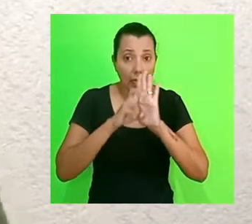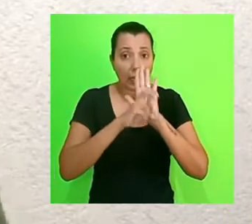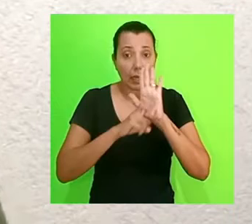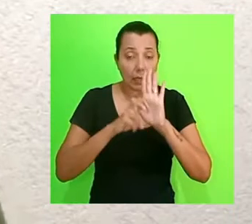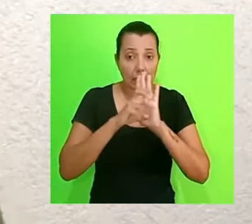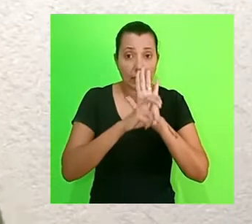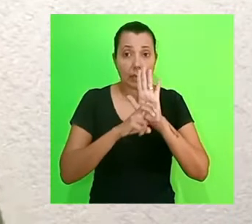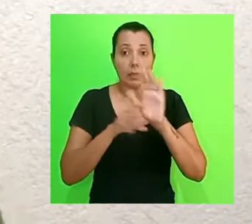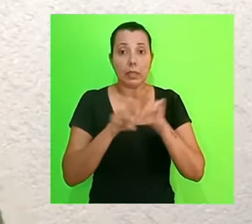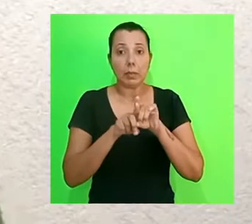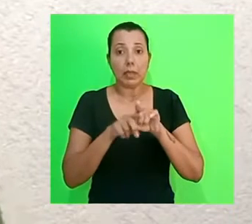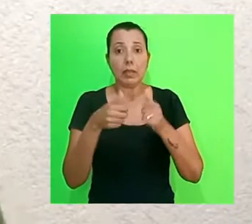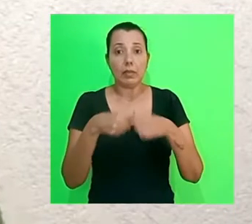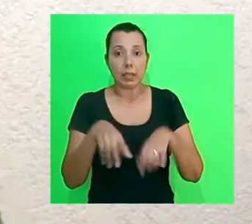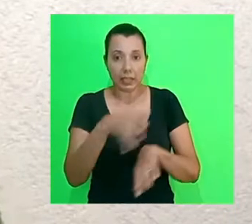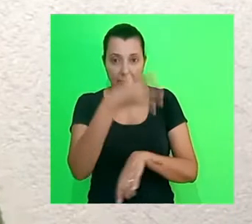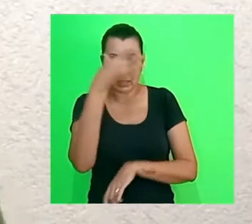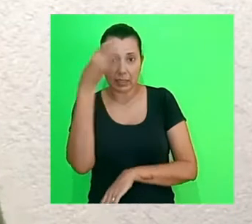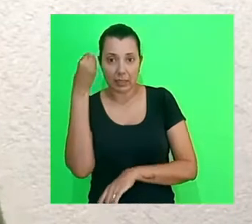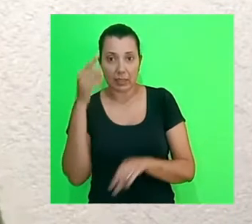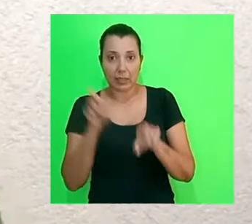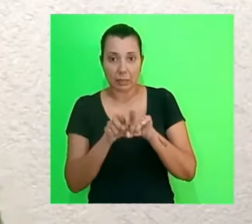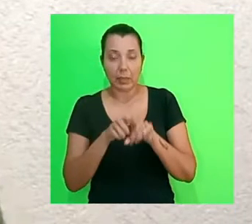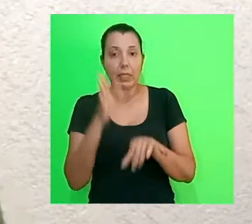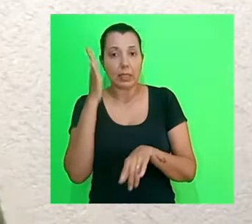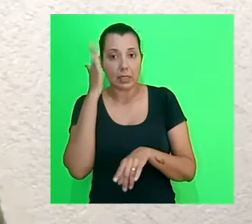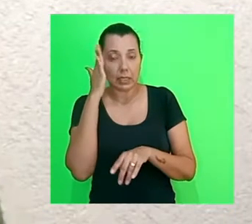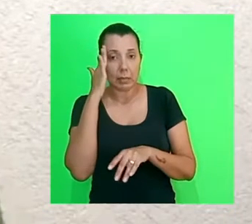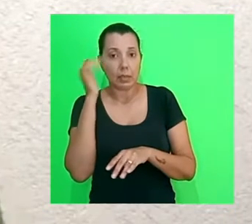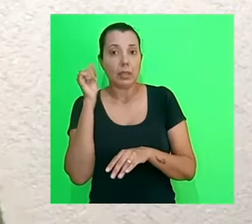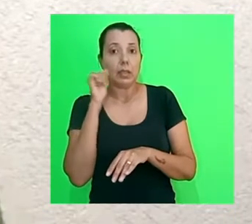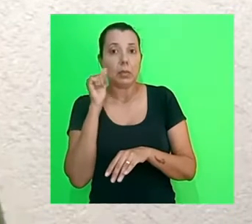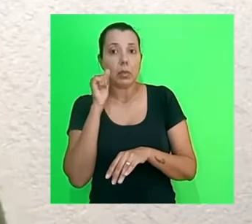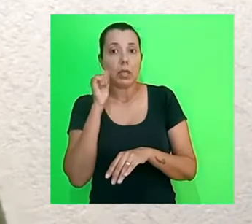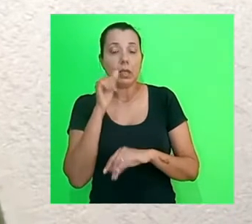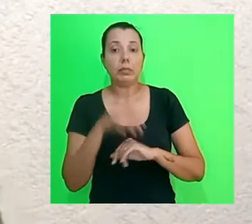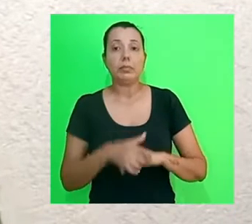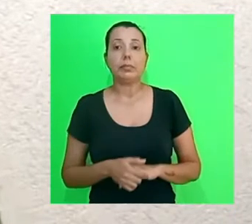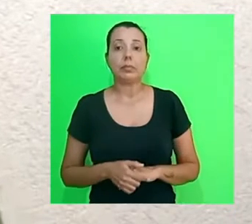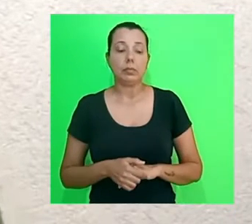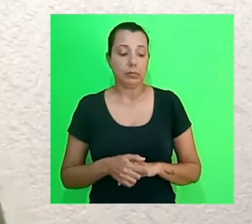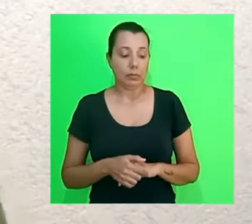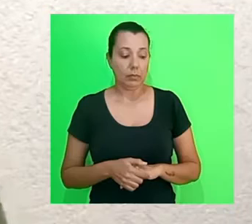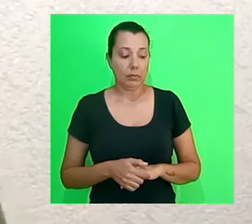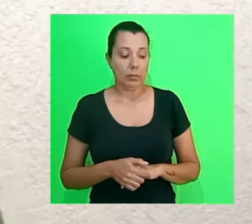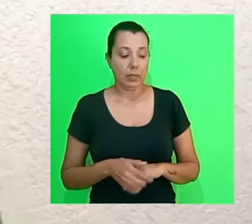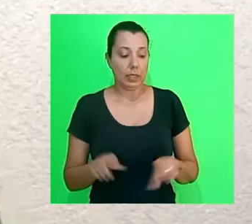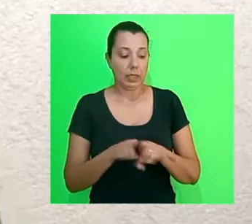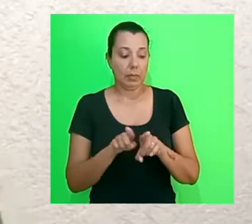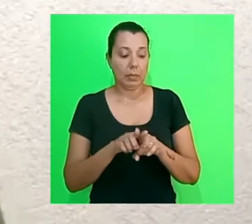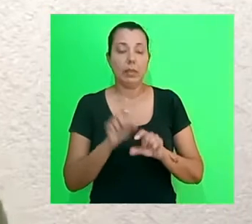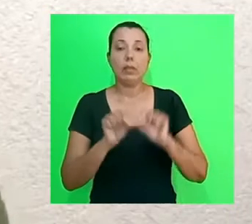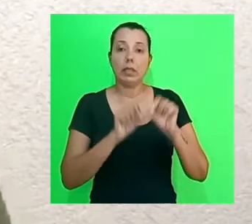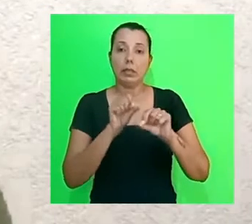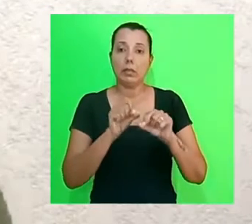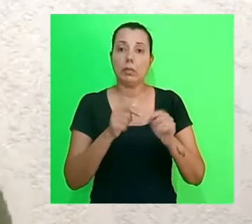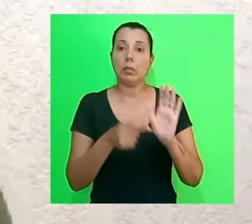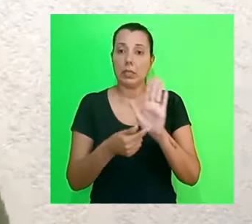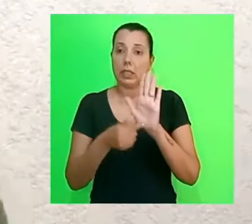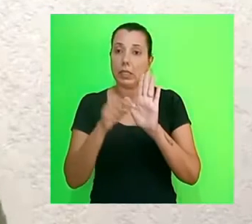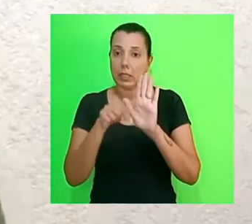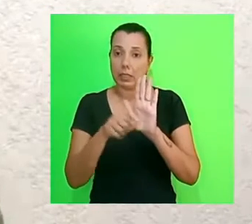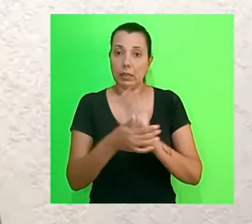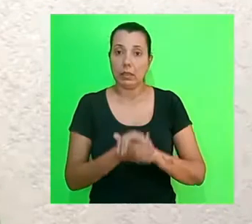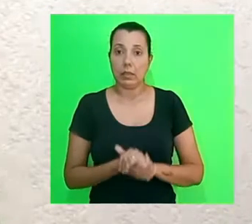de todo um trabalho, de toda uma batalha, para cuidar dos idosos, para cuidar dos seus filhos, para trazer o pão